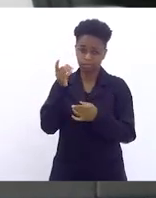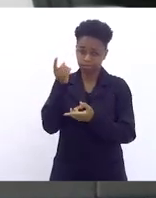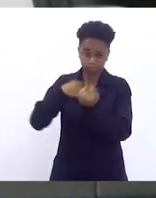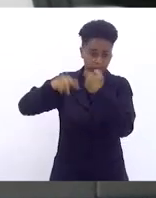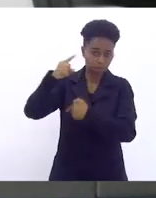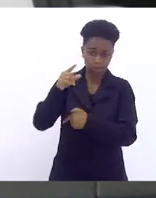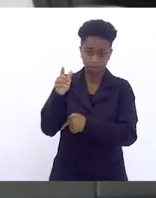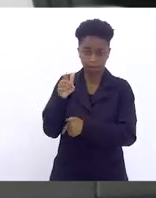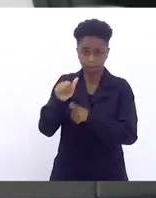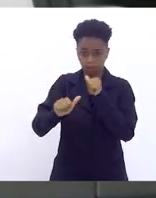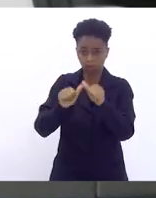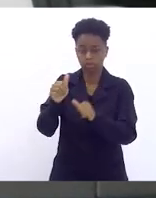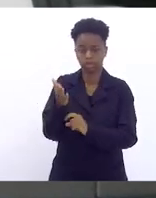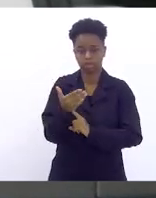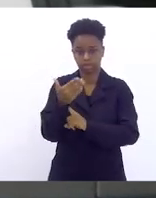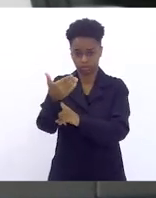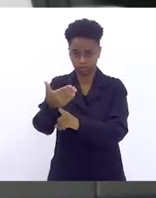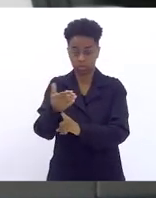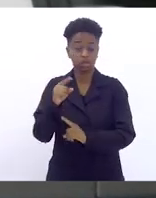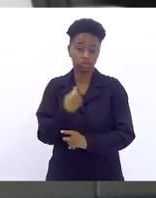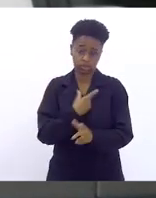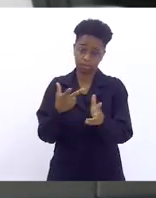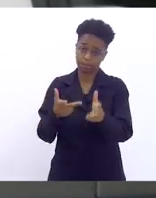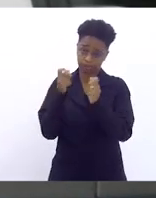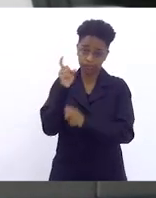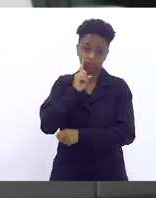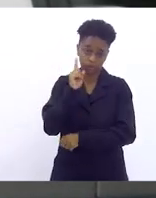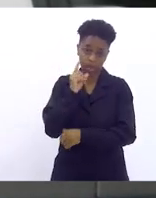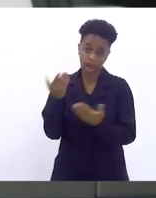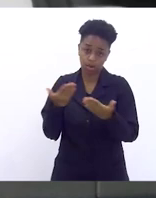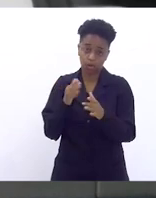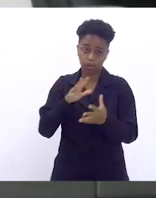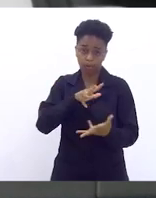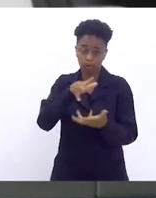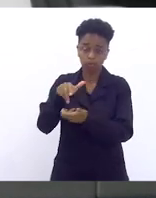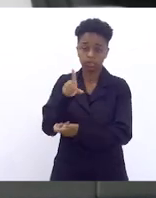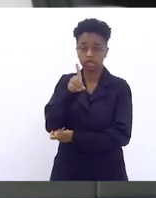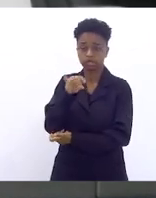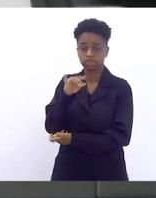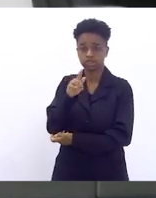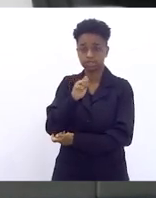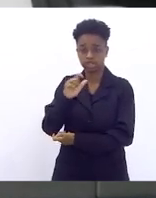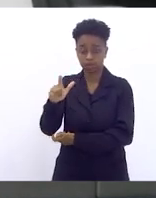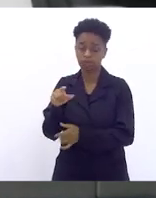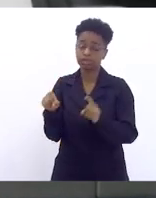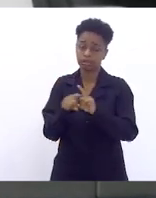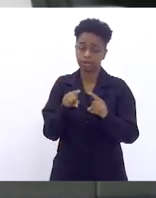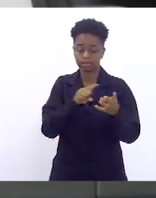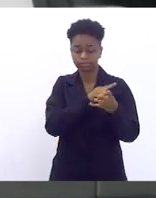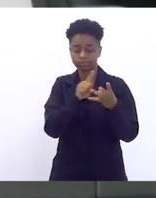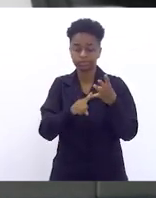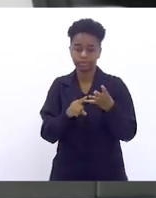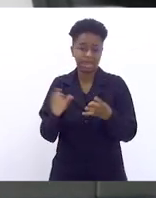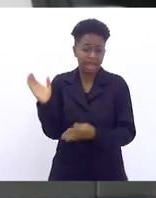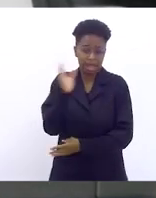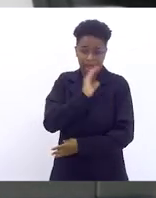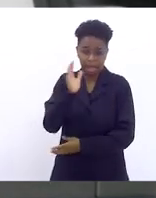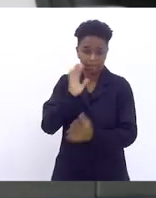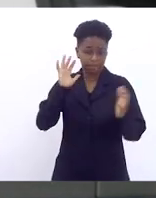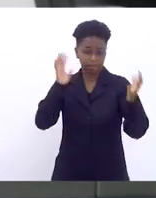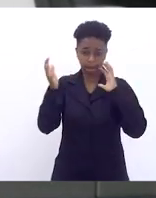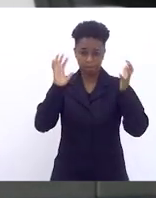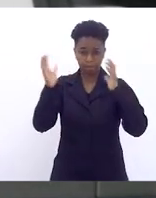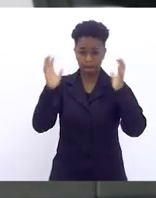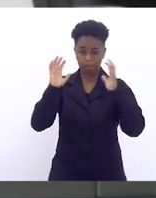vemos isso todo dia né um mundo hoje é digital a emergência climática né todos os acompanham